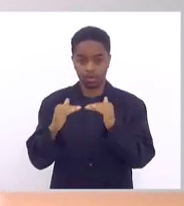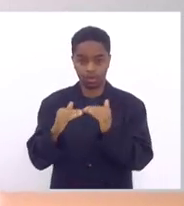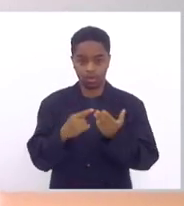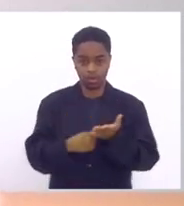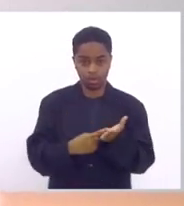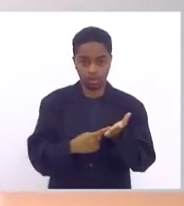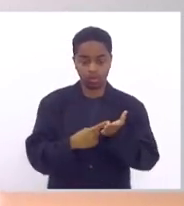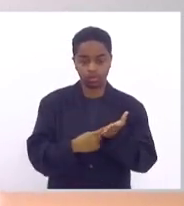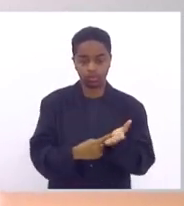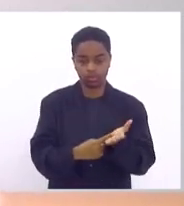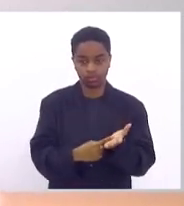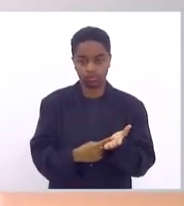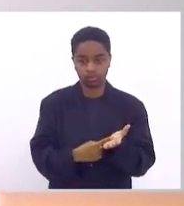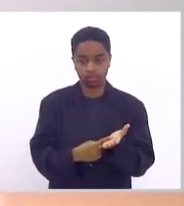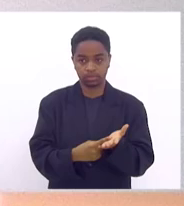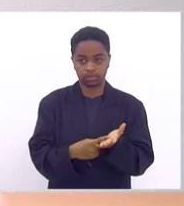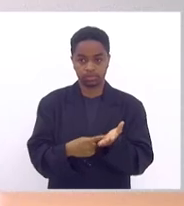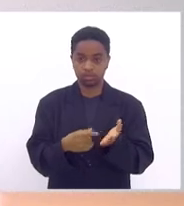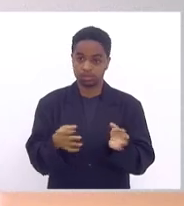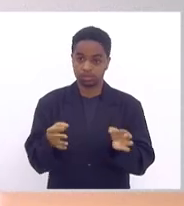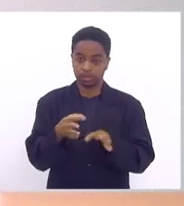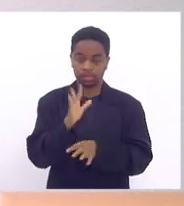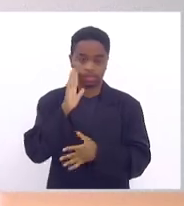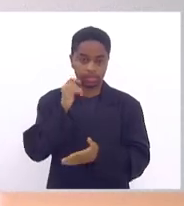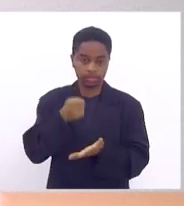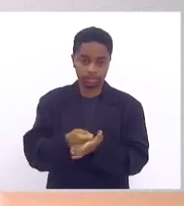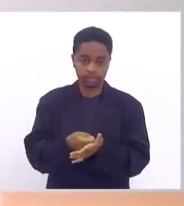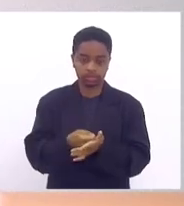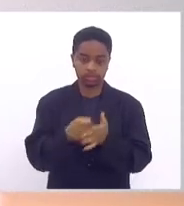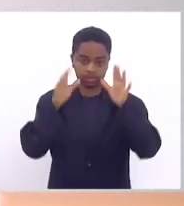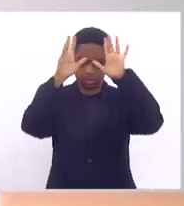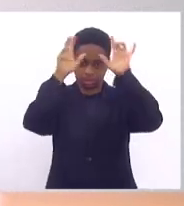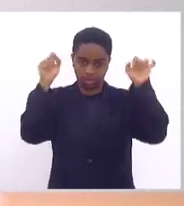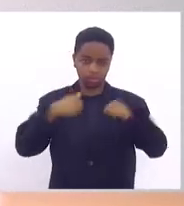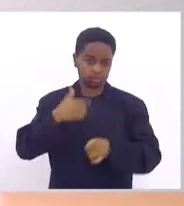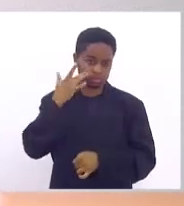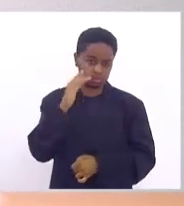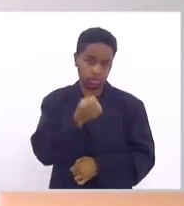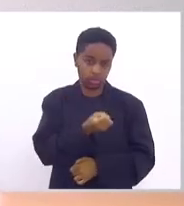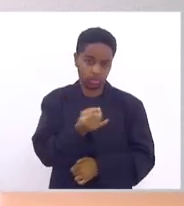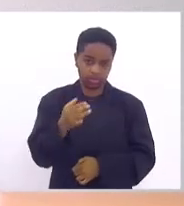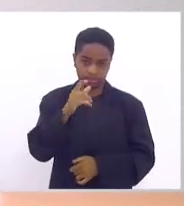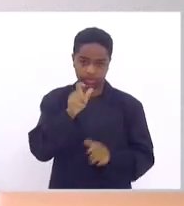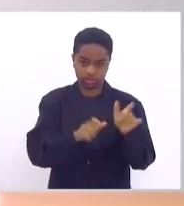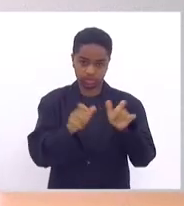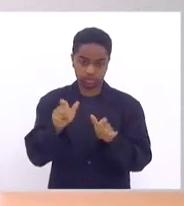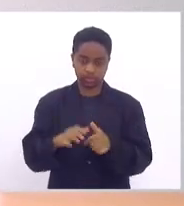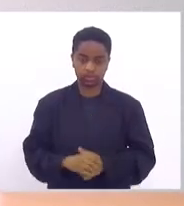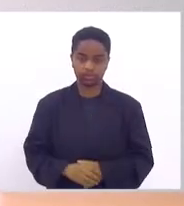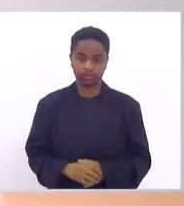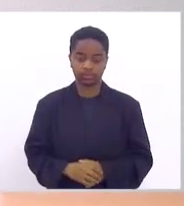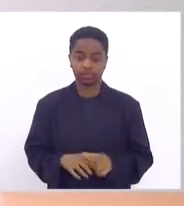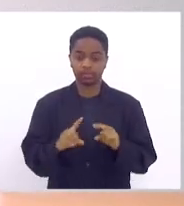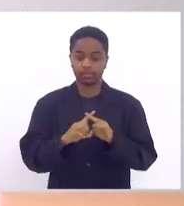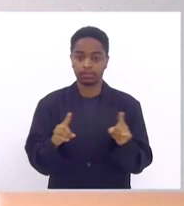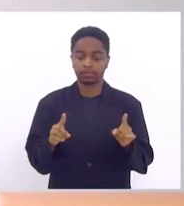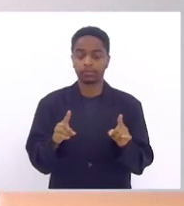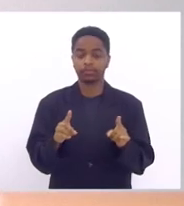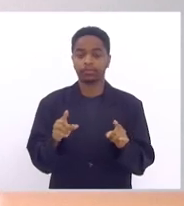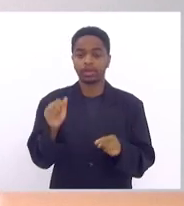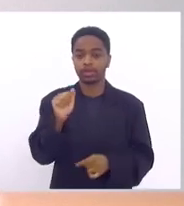eh publicado o acórdão quer dizer a decisão do tribunal não sei quantas pessoas aqui é do meio a associação de